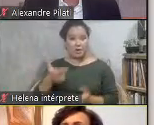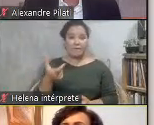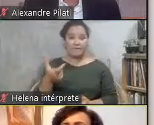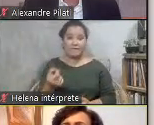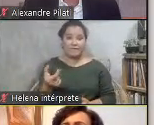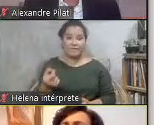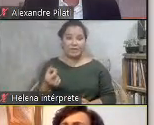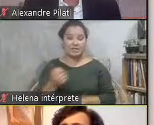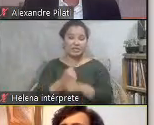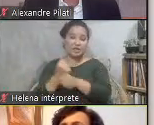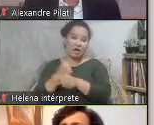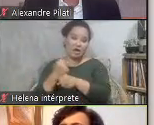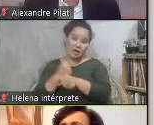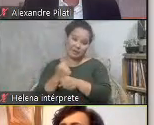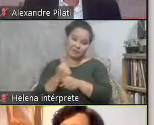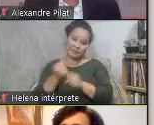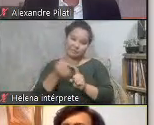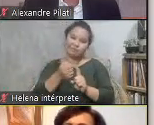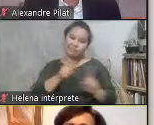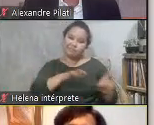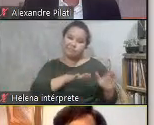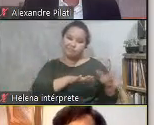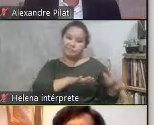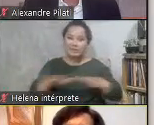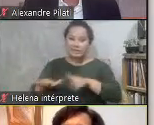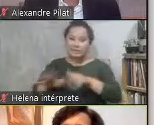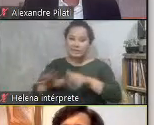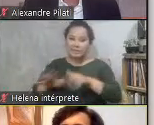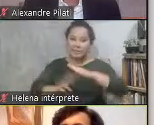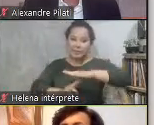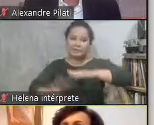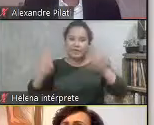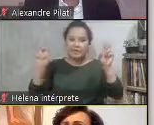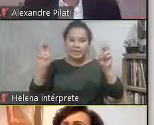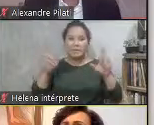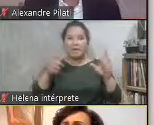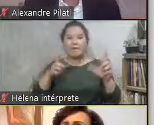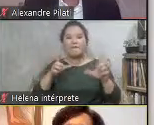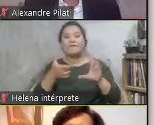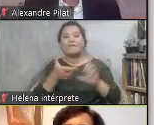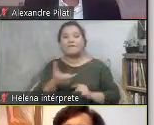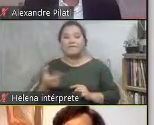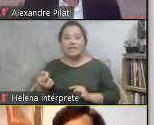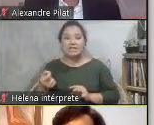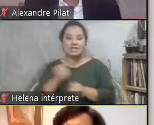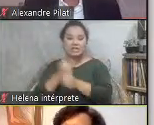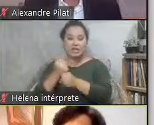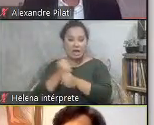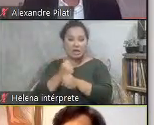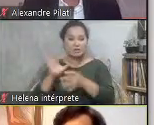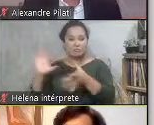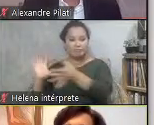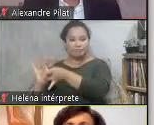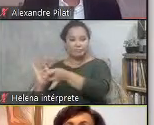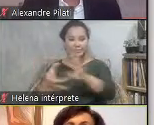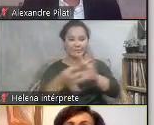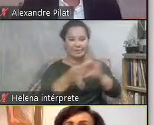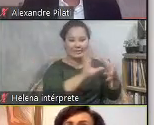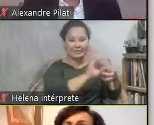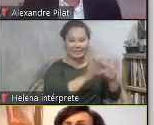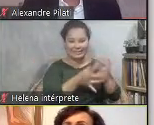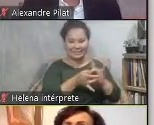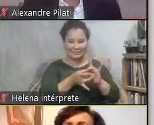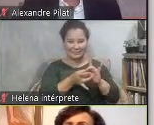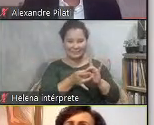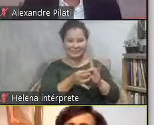conexões, visa ressaltar as conexões entre a universidade e a universidade e a cidade de Brasília. Conexões que